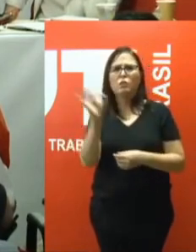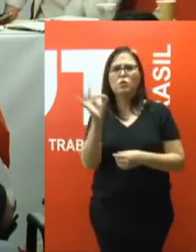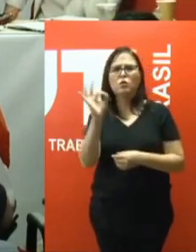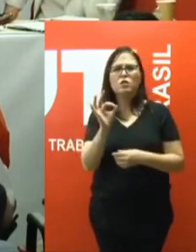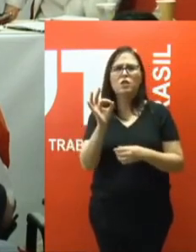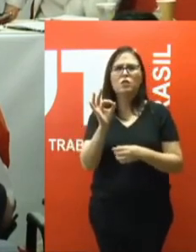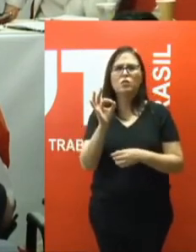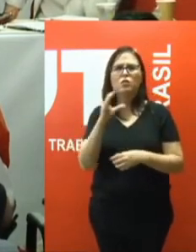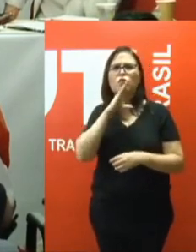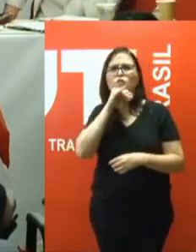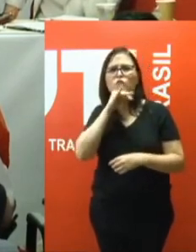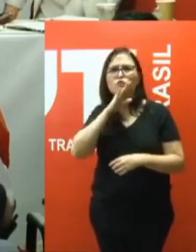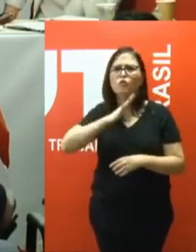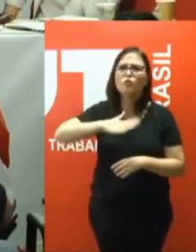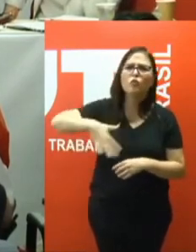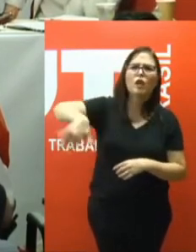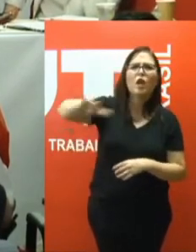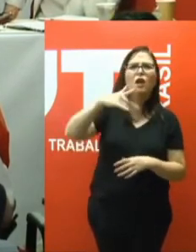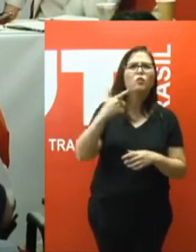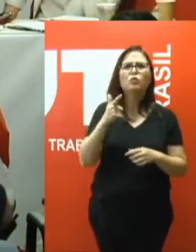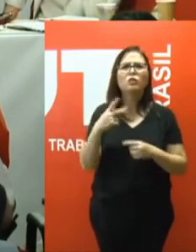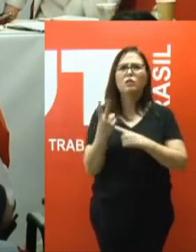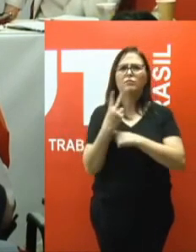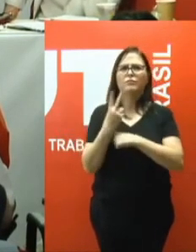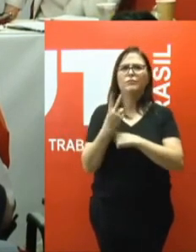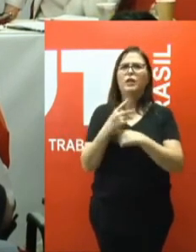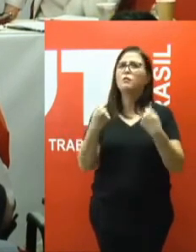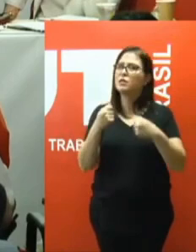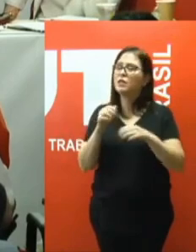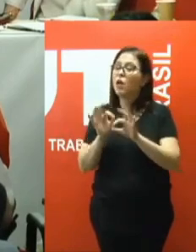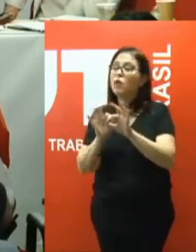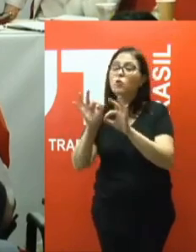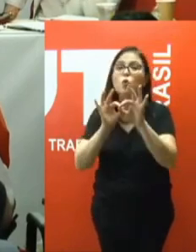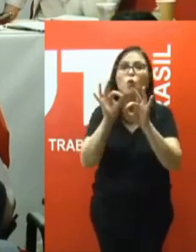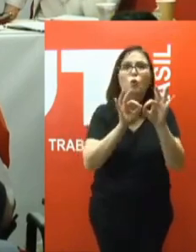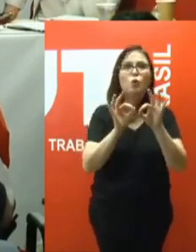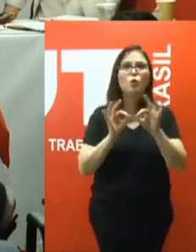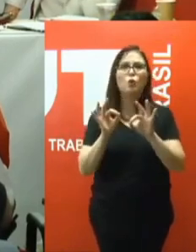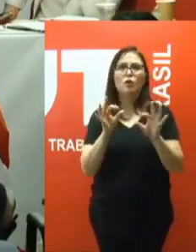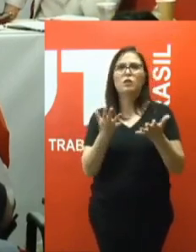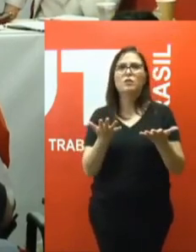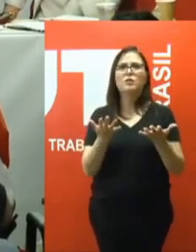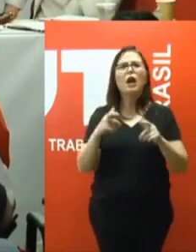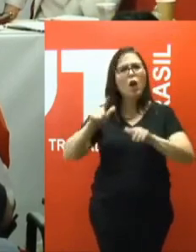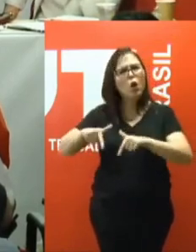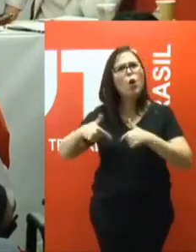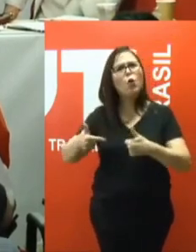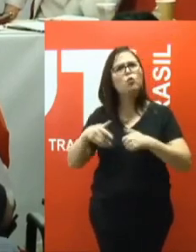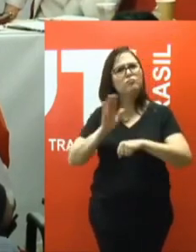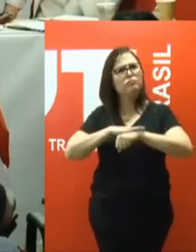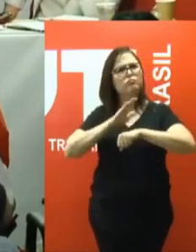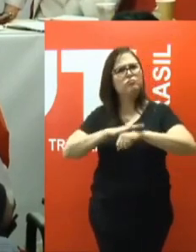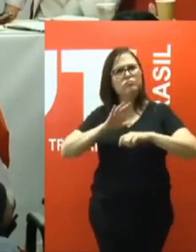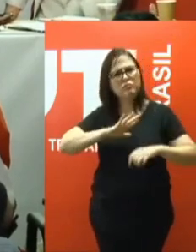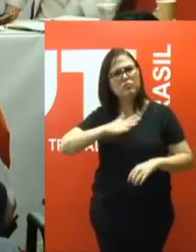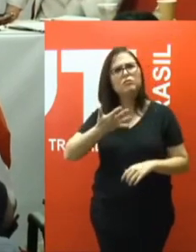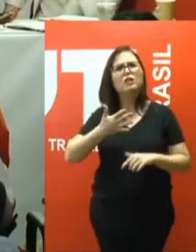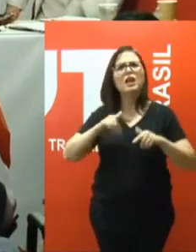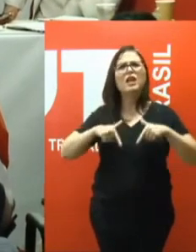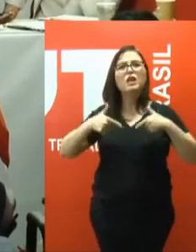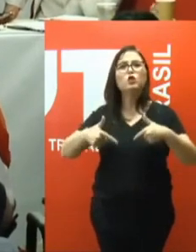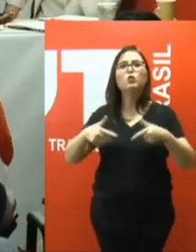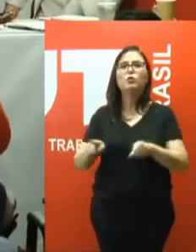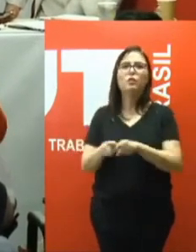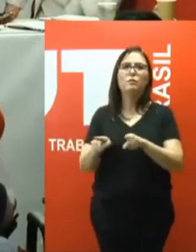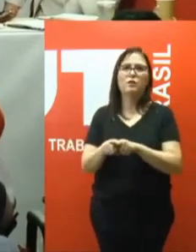gente tem hoje. Vai ser um pau. Para isso, nós vamos ter que ter capacidade de organização, muita capacidade de luta também. E um outro ponto, presidente,